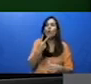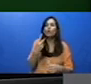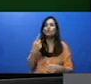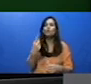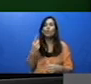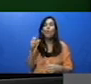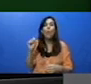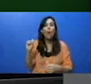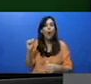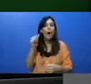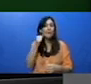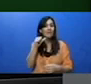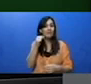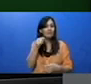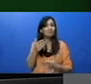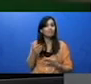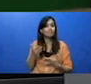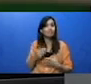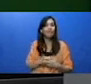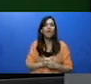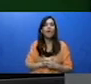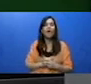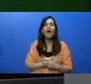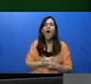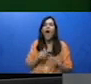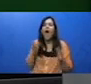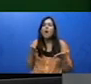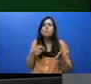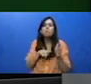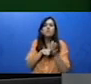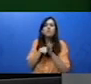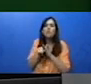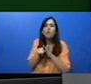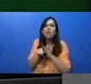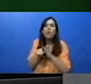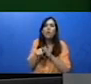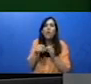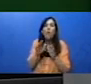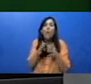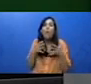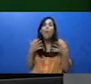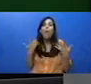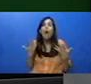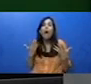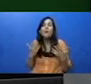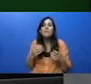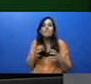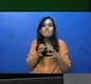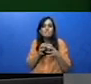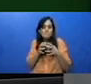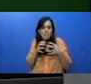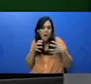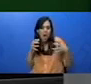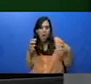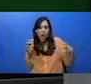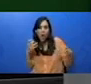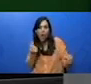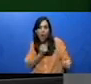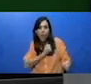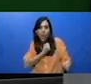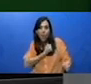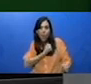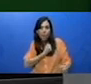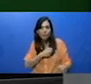e o 8. Aí vem a questão, né? A pergunta. Qual o maior número que cada jogador